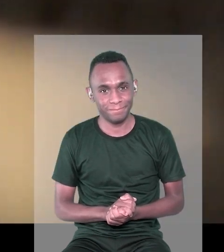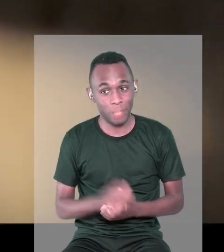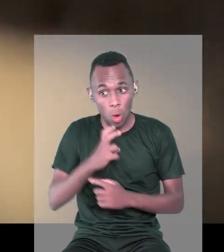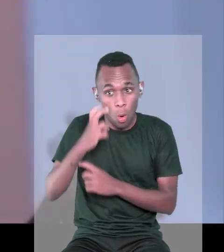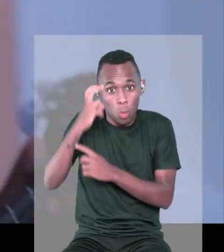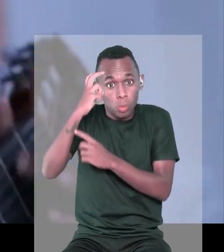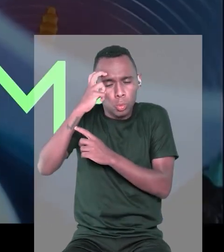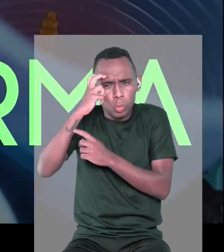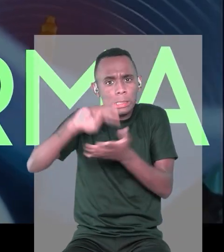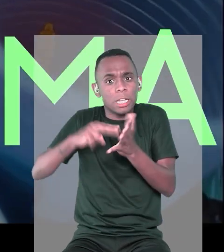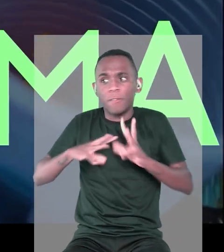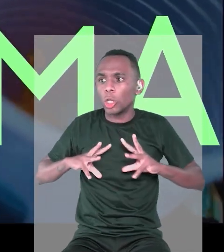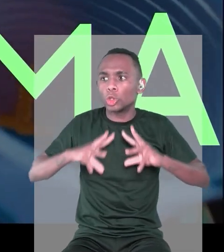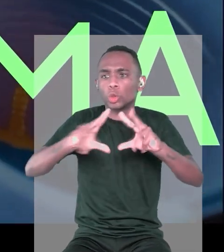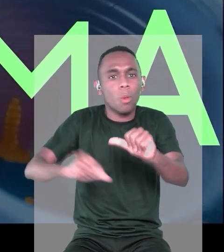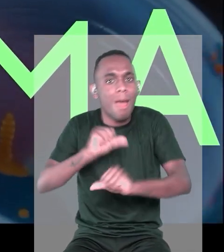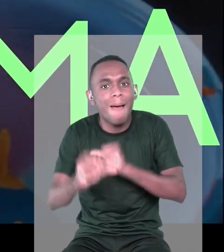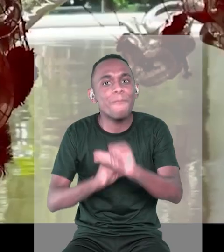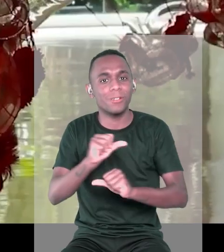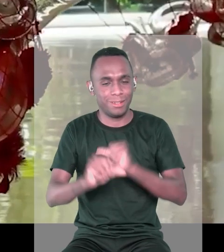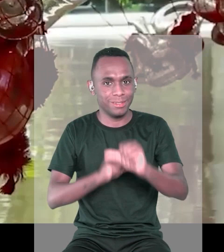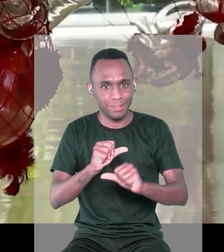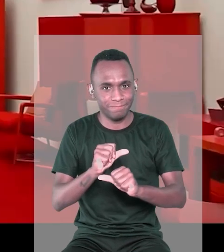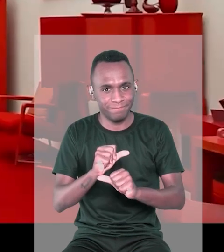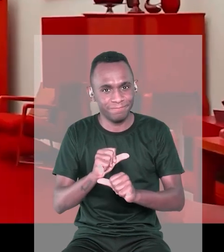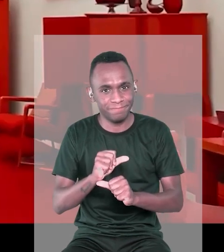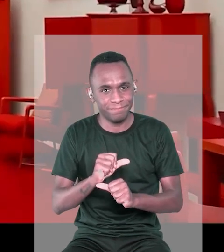A cultura é tudo aquilo que transforma.